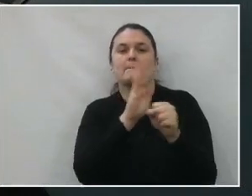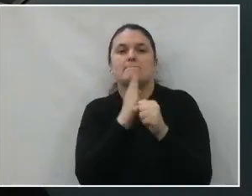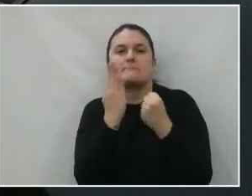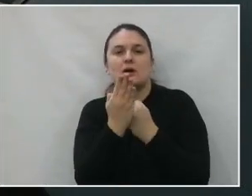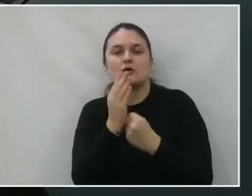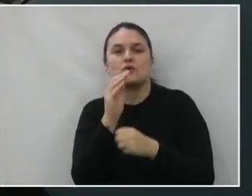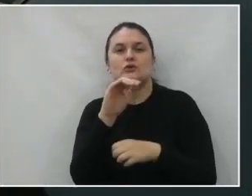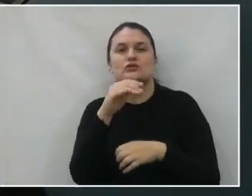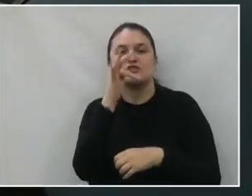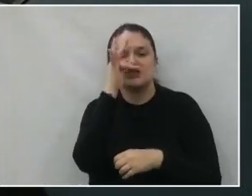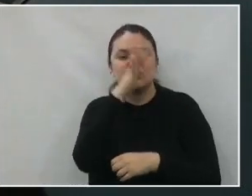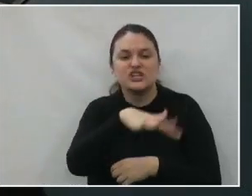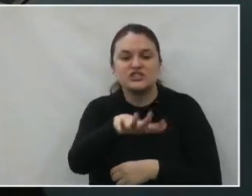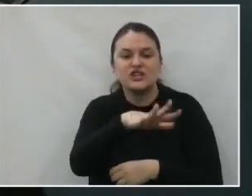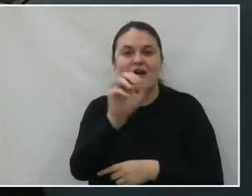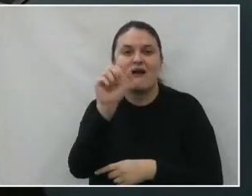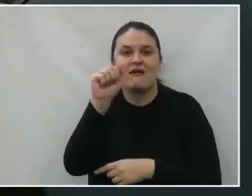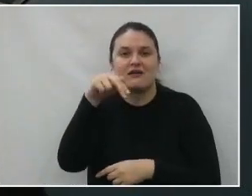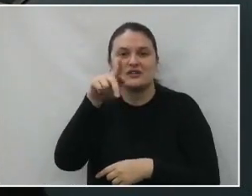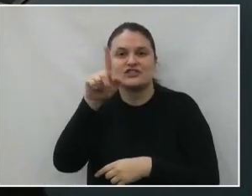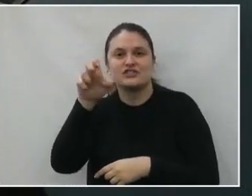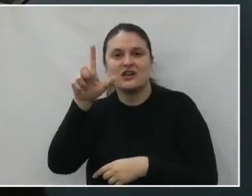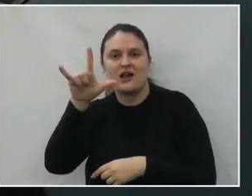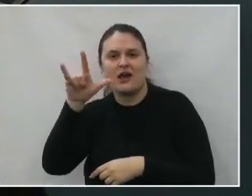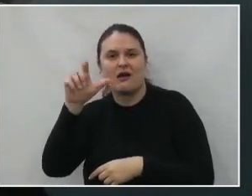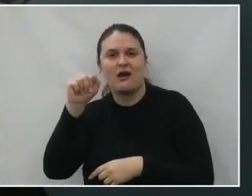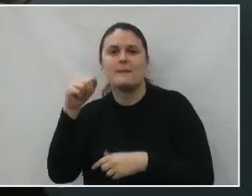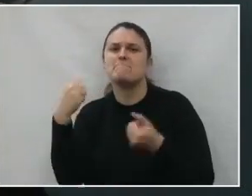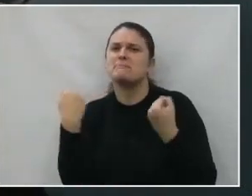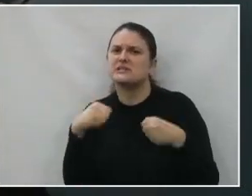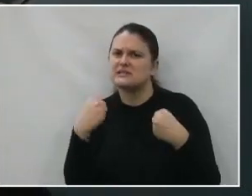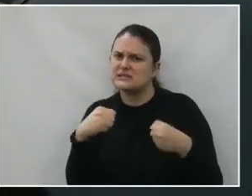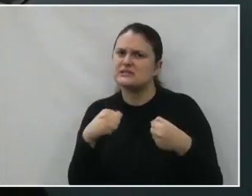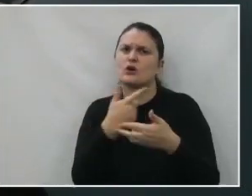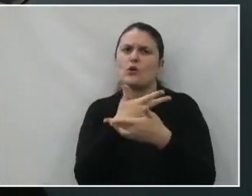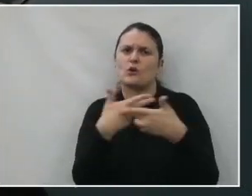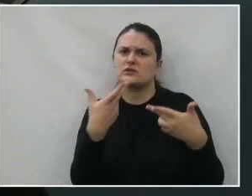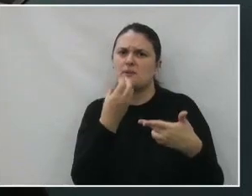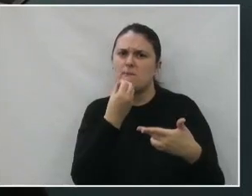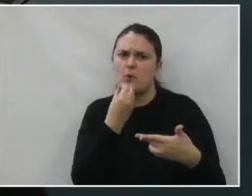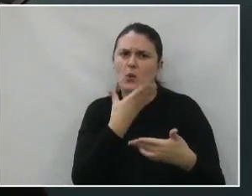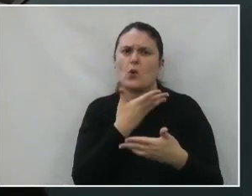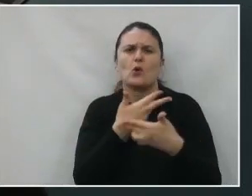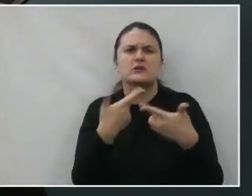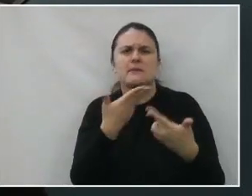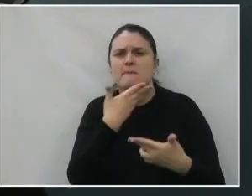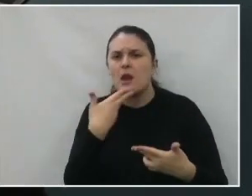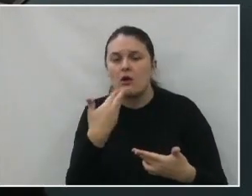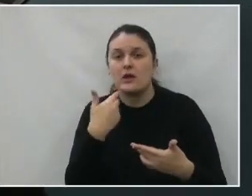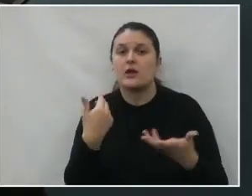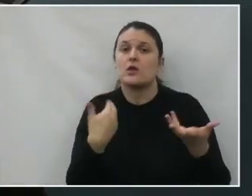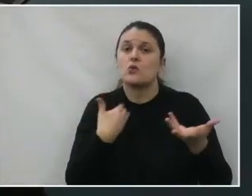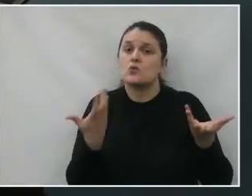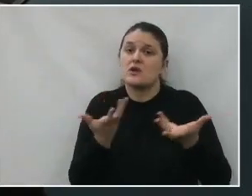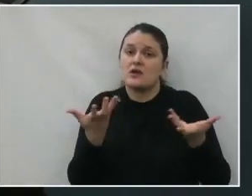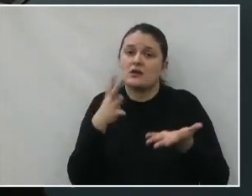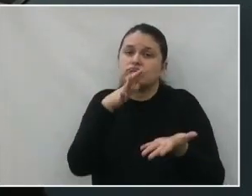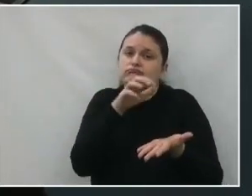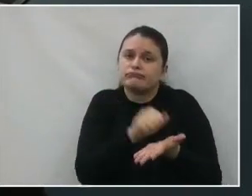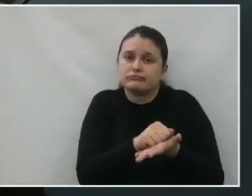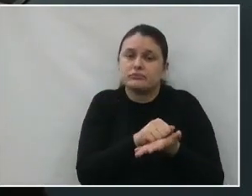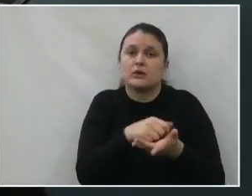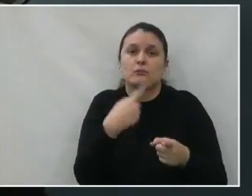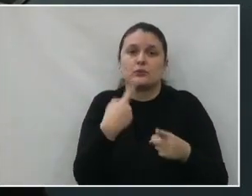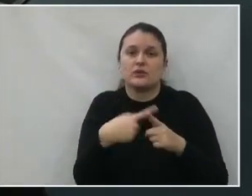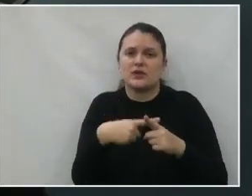merecedoras, não só da academia, de várias melhorias. Então, eu quero só deixar registrado aí,